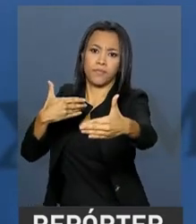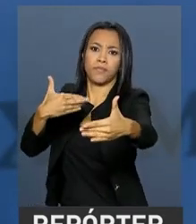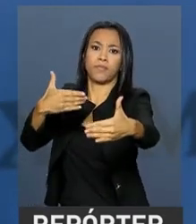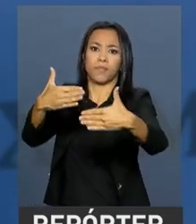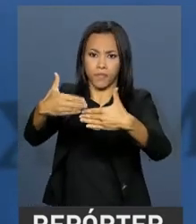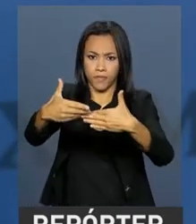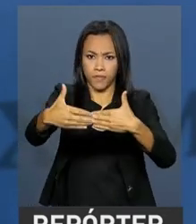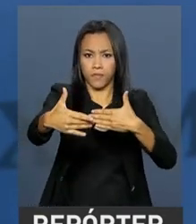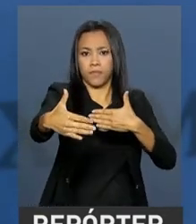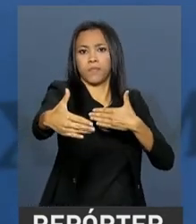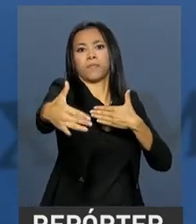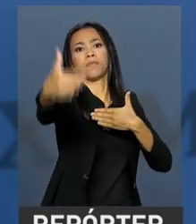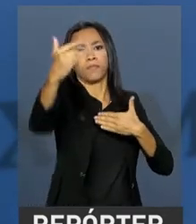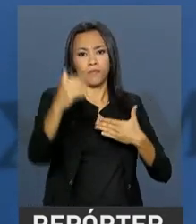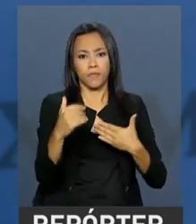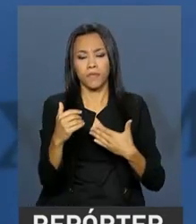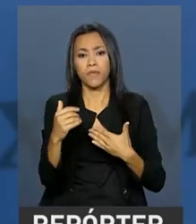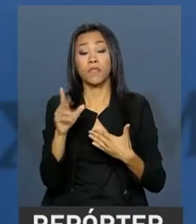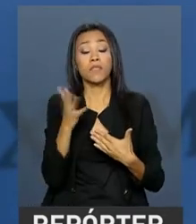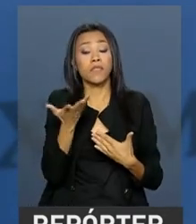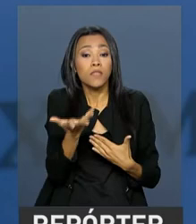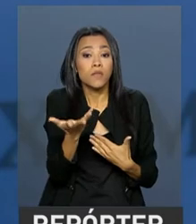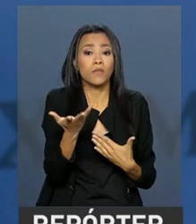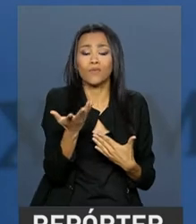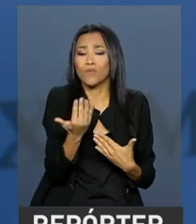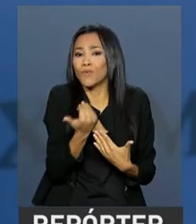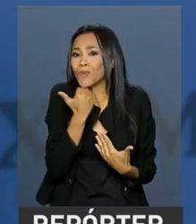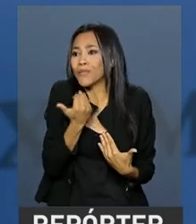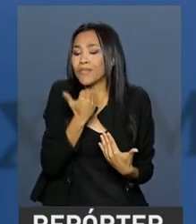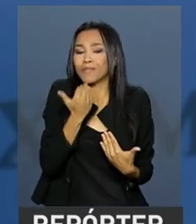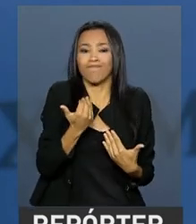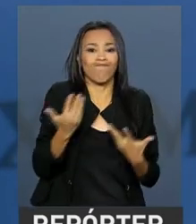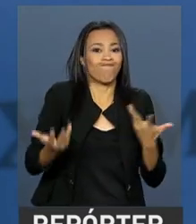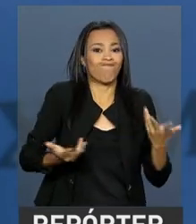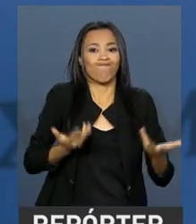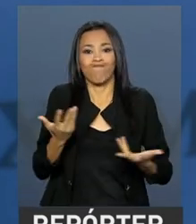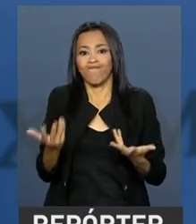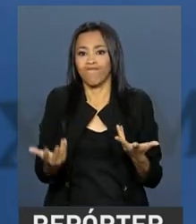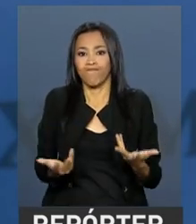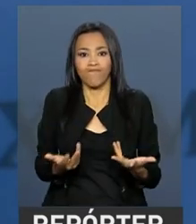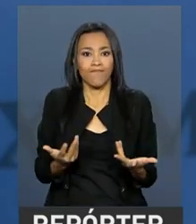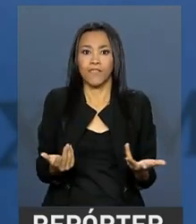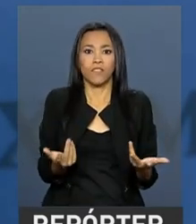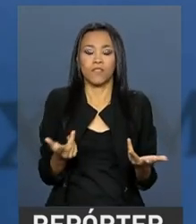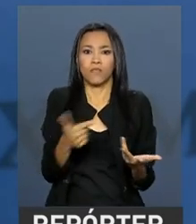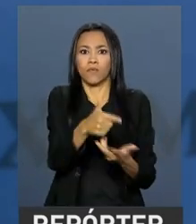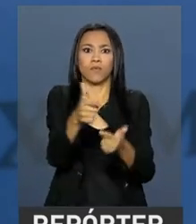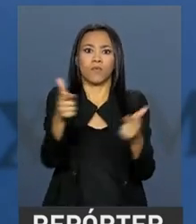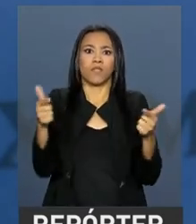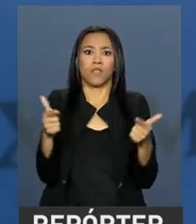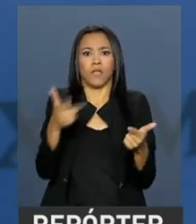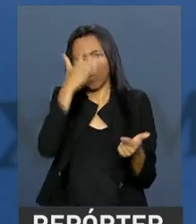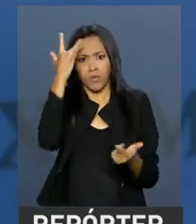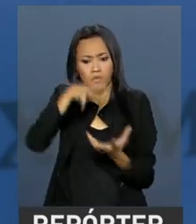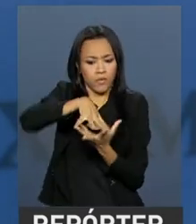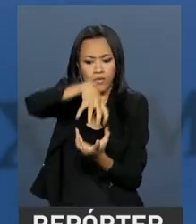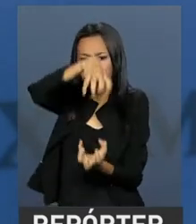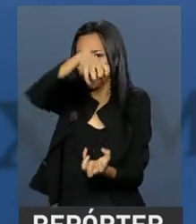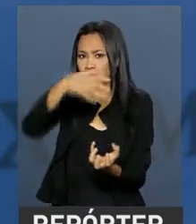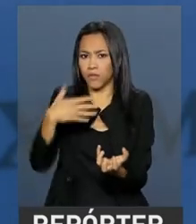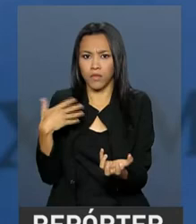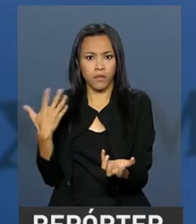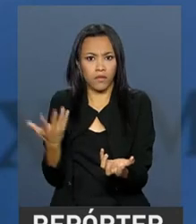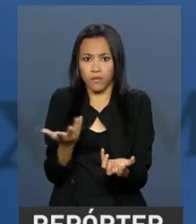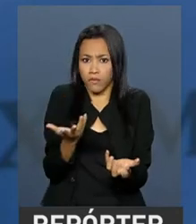estão contratadas, porque, assim, não tem possibilidade de não ter envelhecimento. O envelhecimento